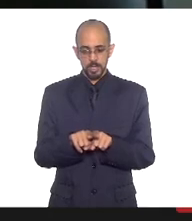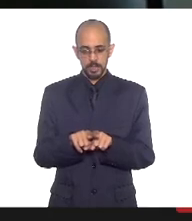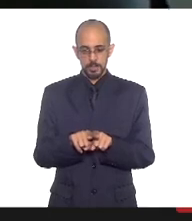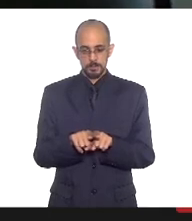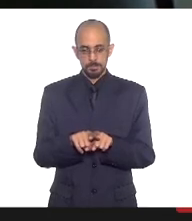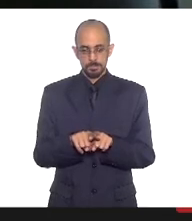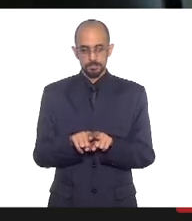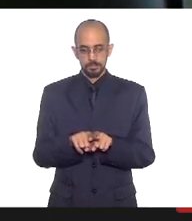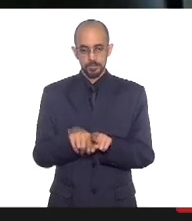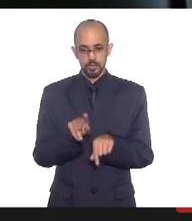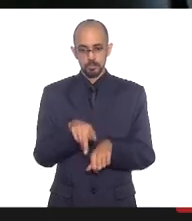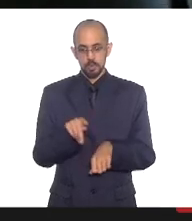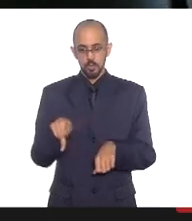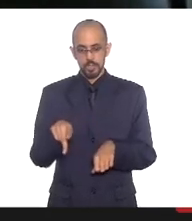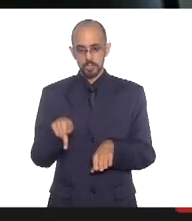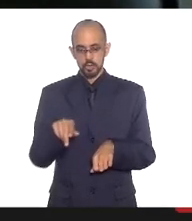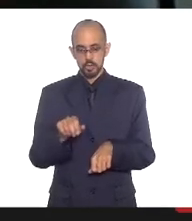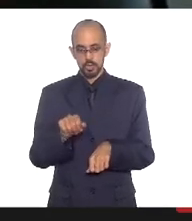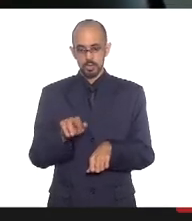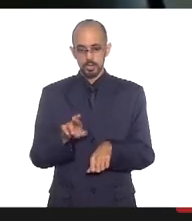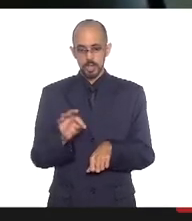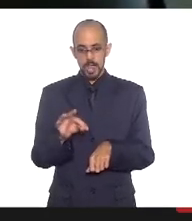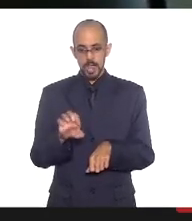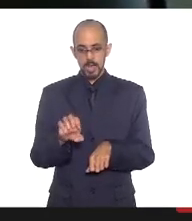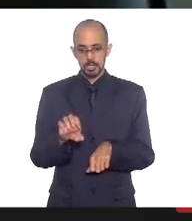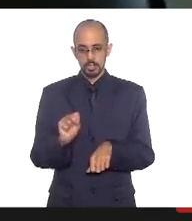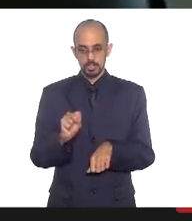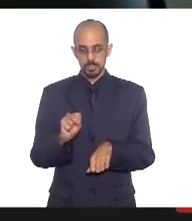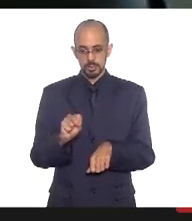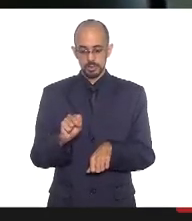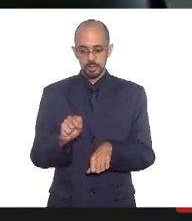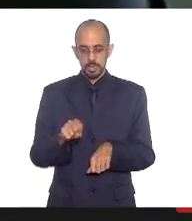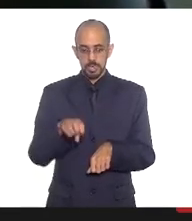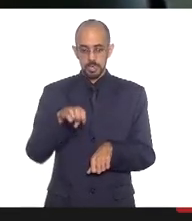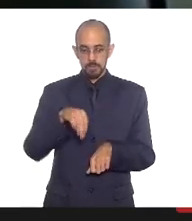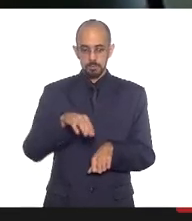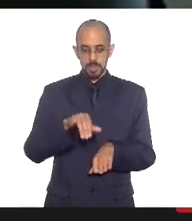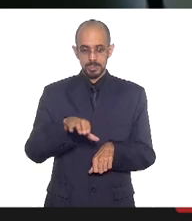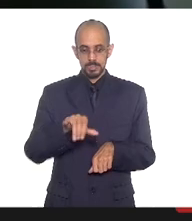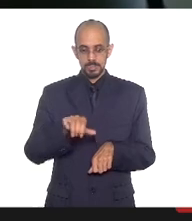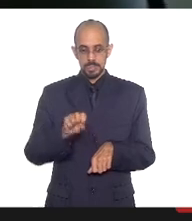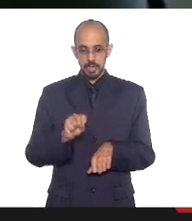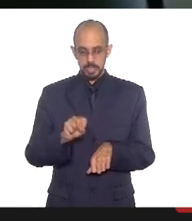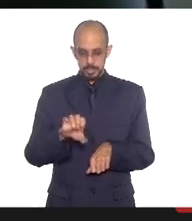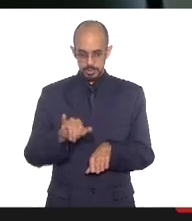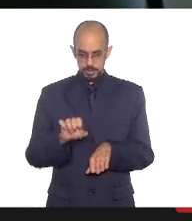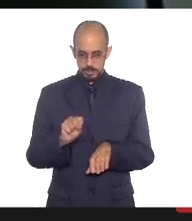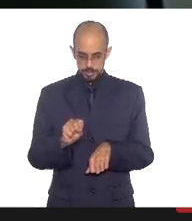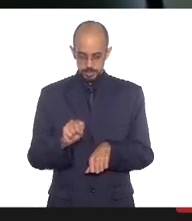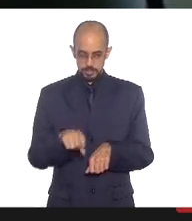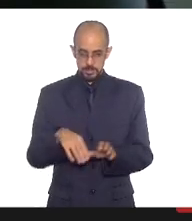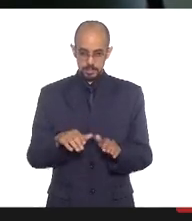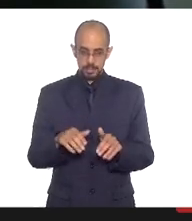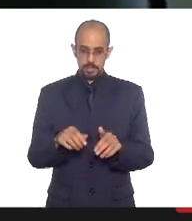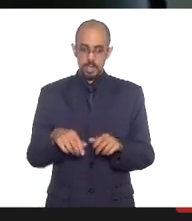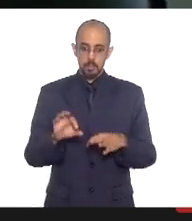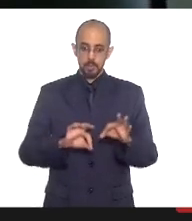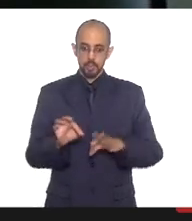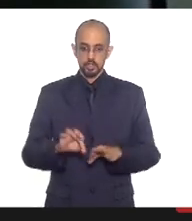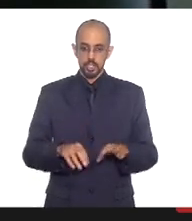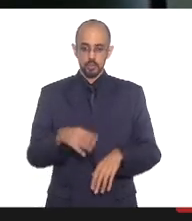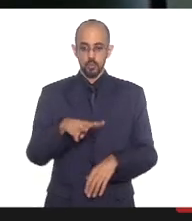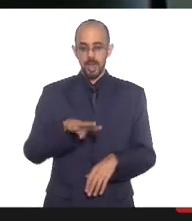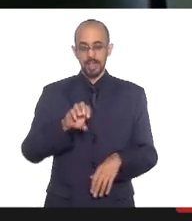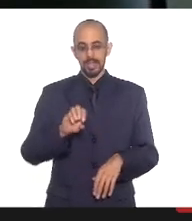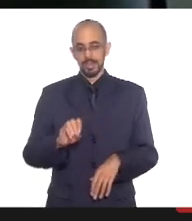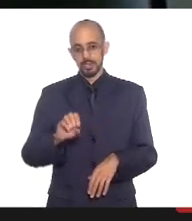e também os professores de arte marciais é um projeto 4083 são feitas essas